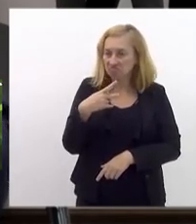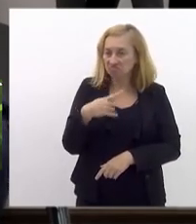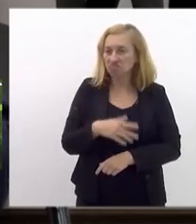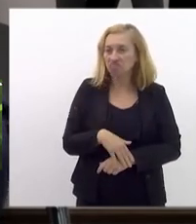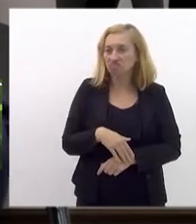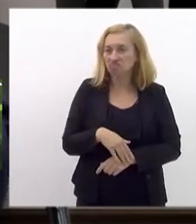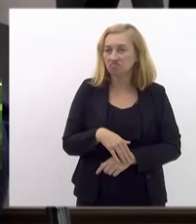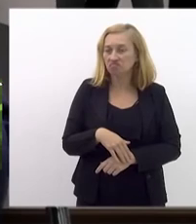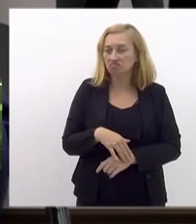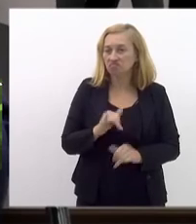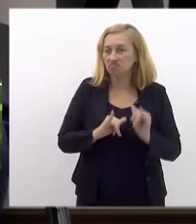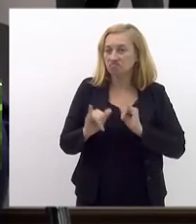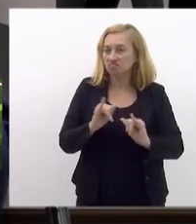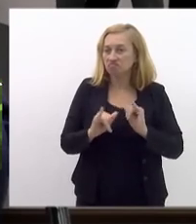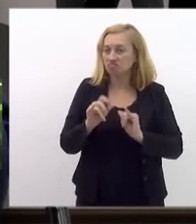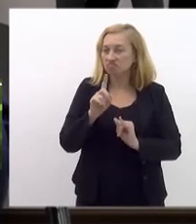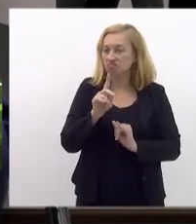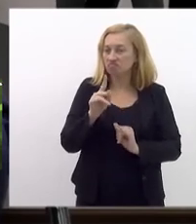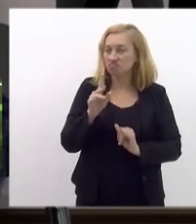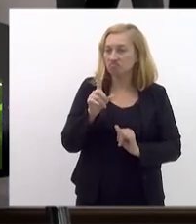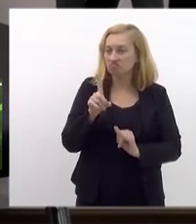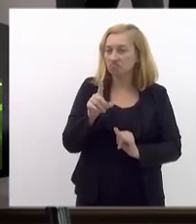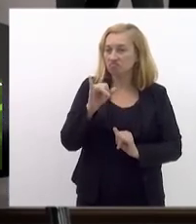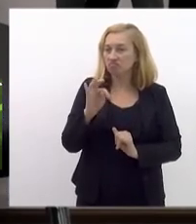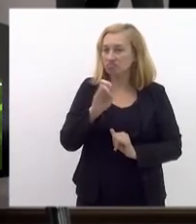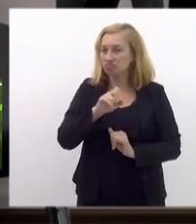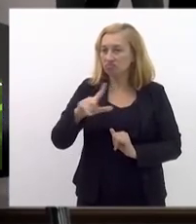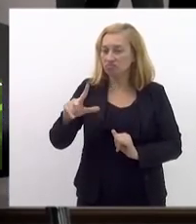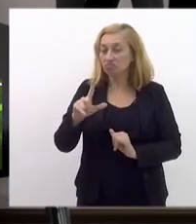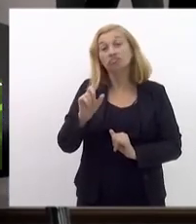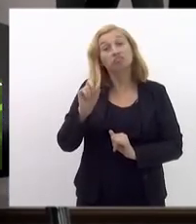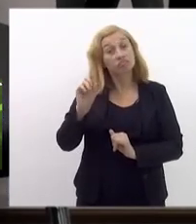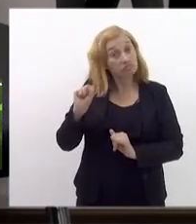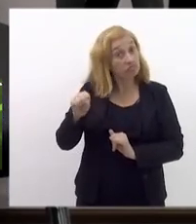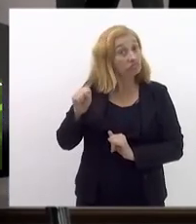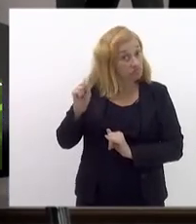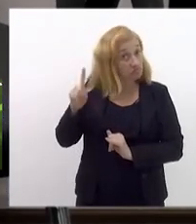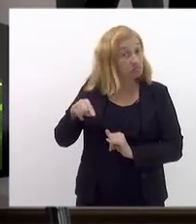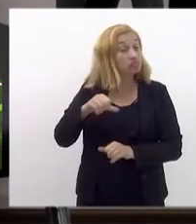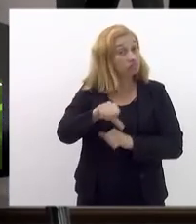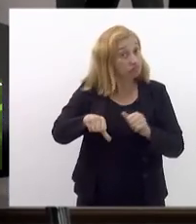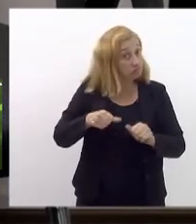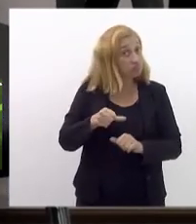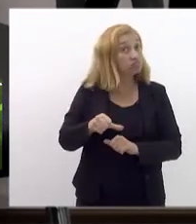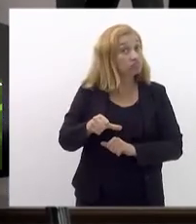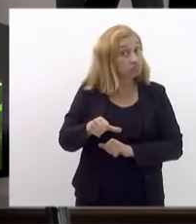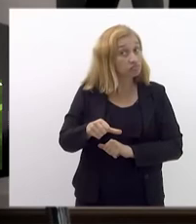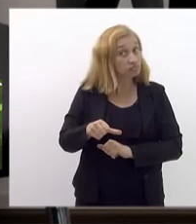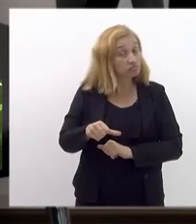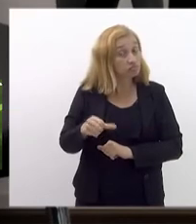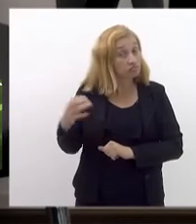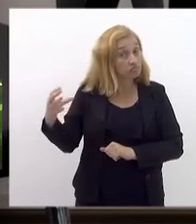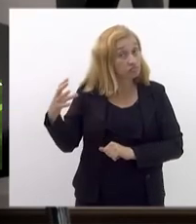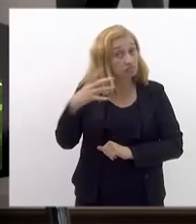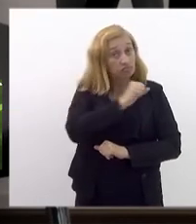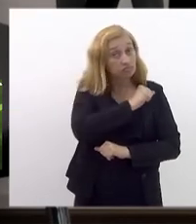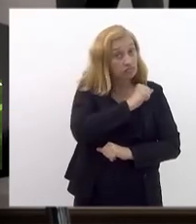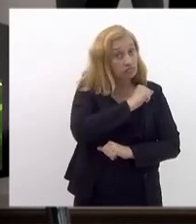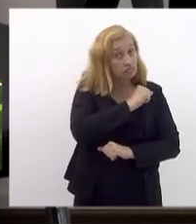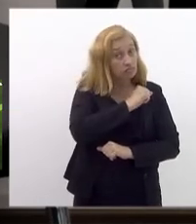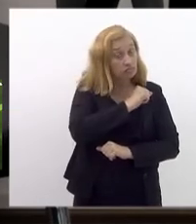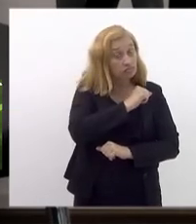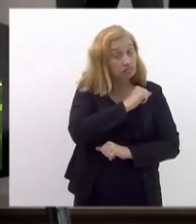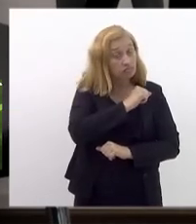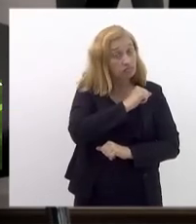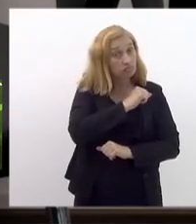de informações digitais. Ainda é assim. Isso precisa ser transformado com muita rapidez e, para